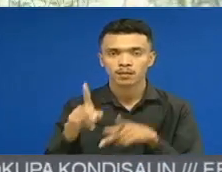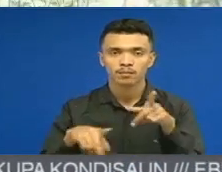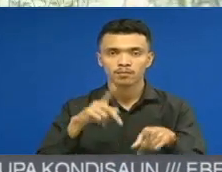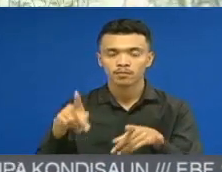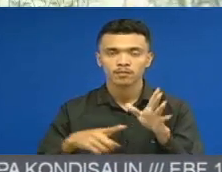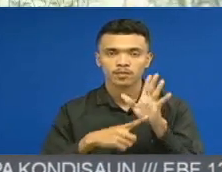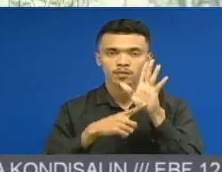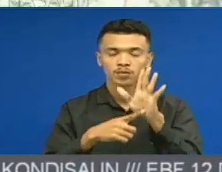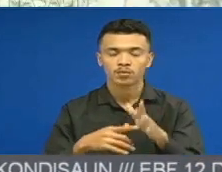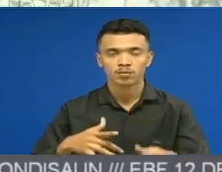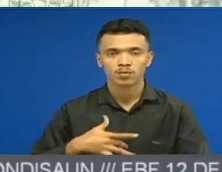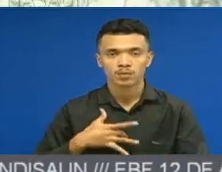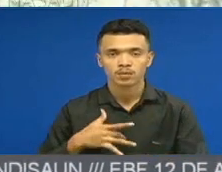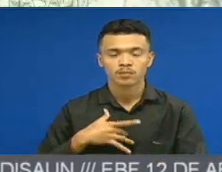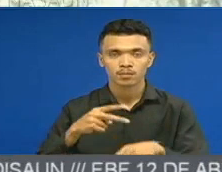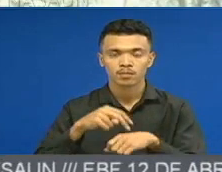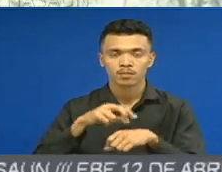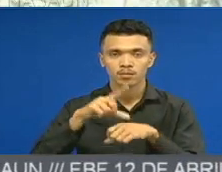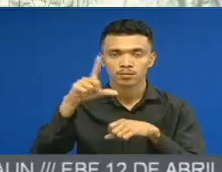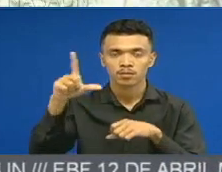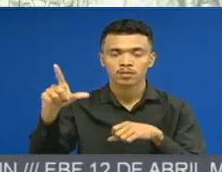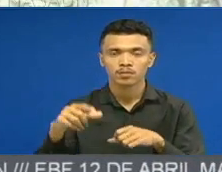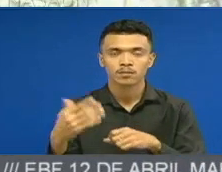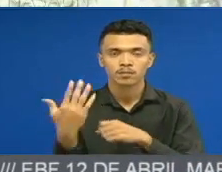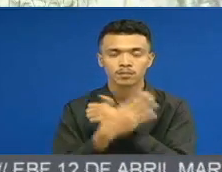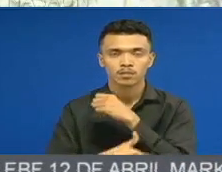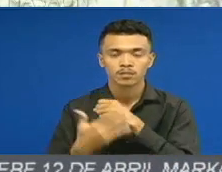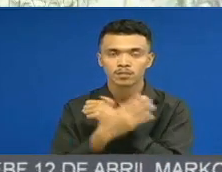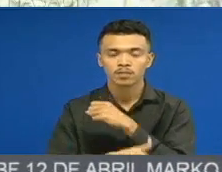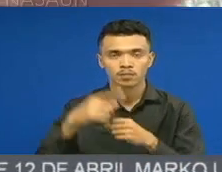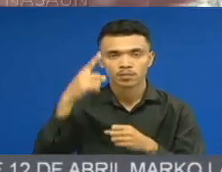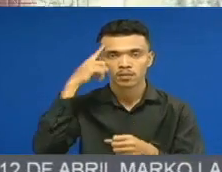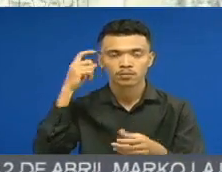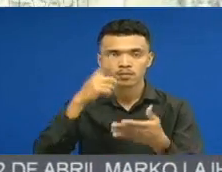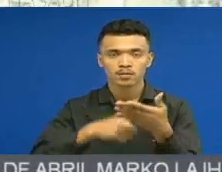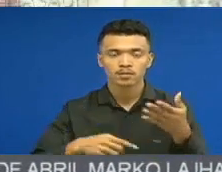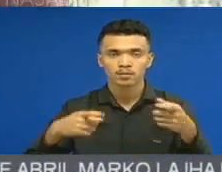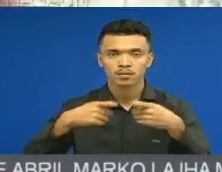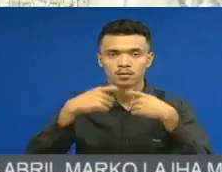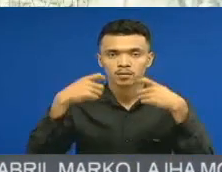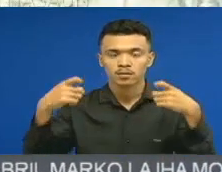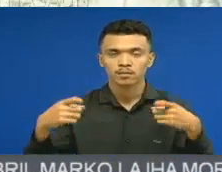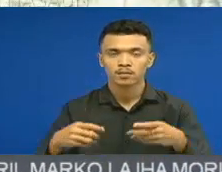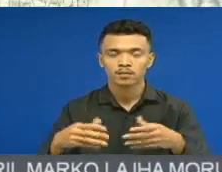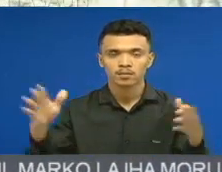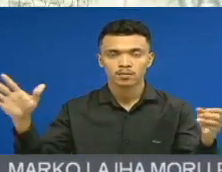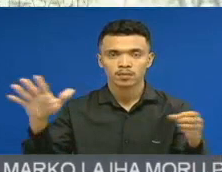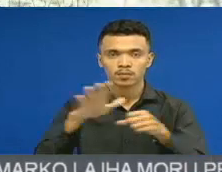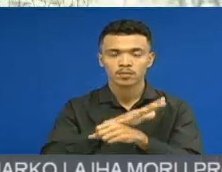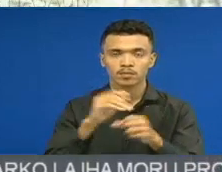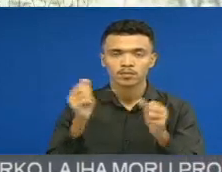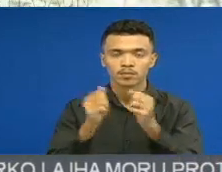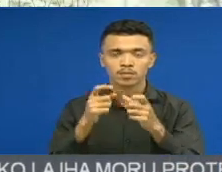tá? E sentimento, nacionalismo. Sentimento de patriotismo. Também aceita. Biar inimigo e tenha fundo mal na cono, roquila,